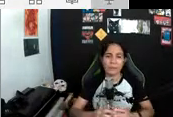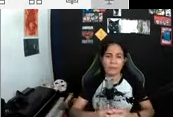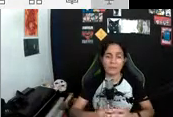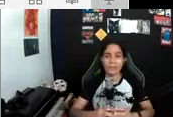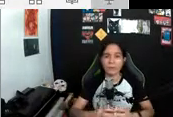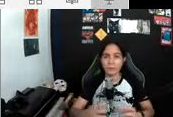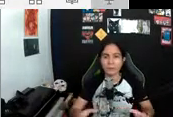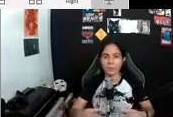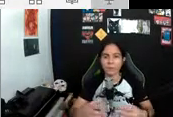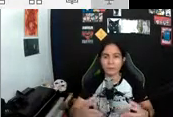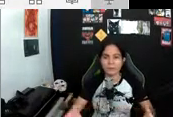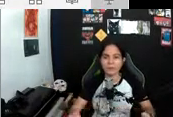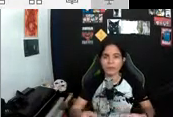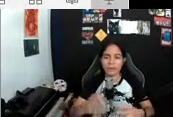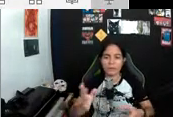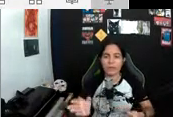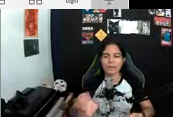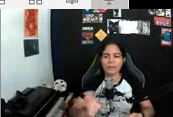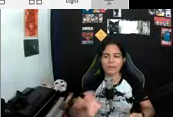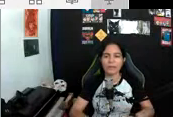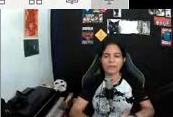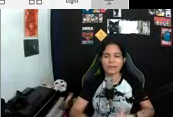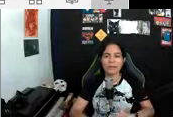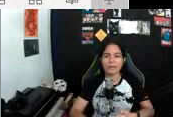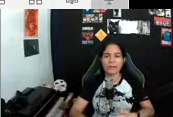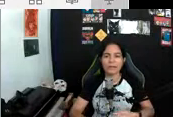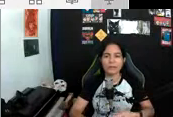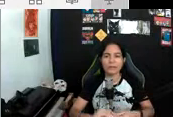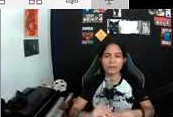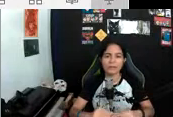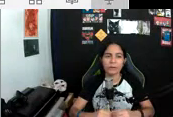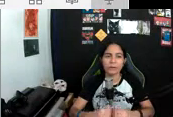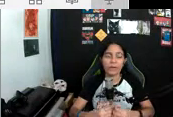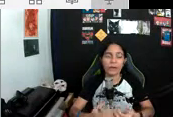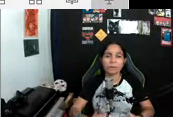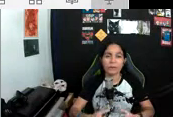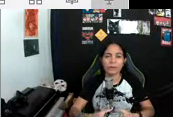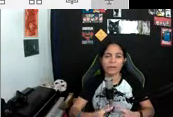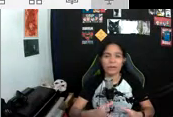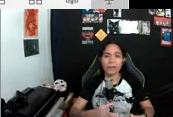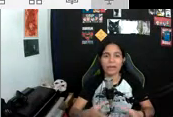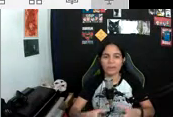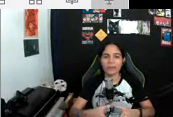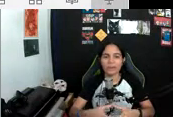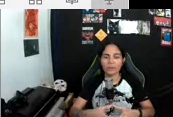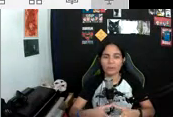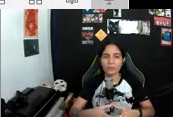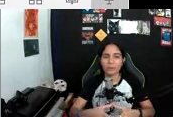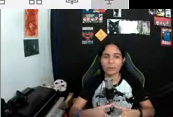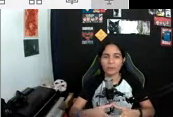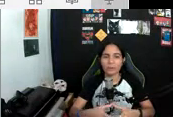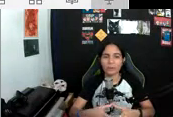esse desenvolvimento mundial, né, da responsabilidade social. Então, é importante que haja esse compromisso e